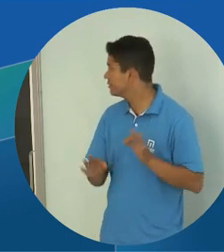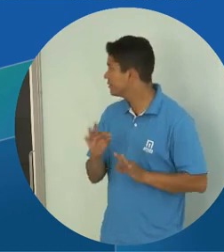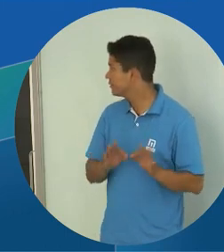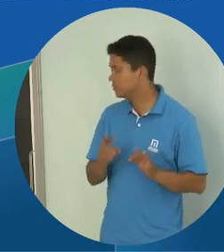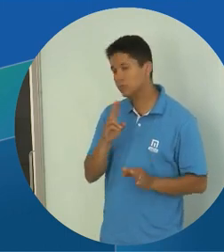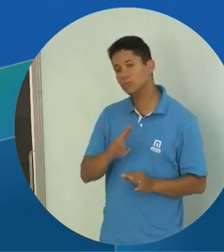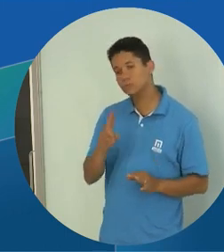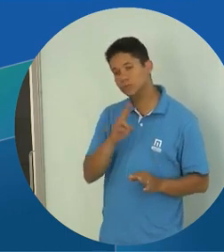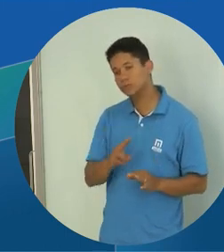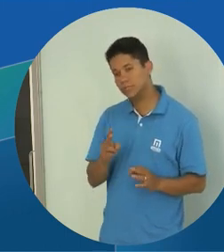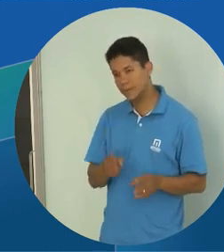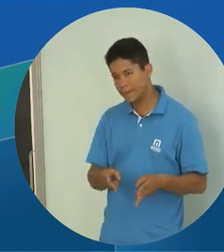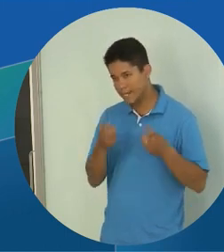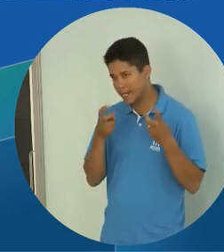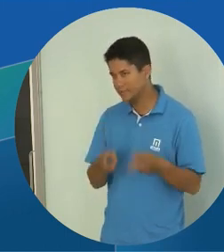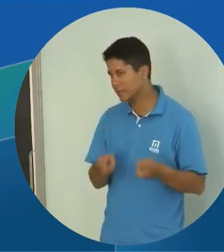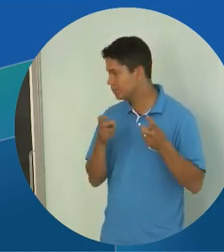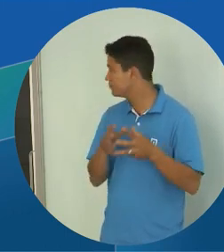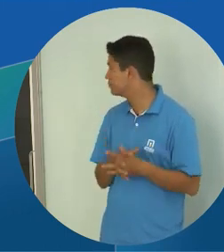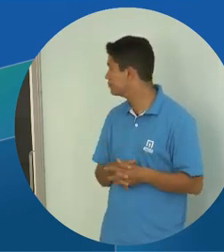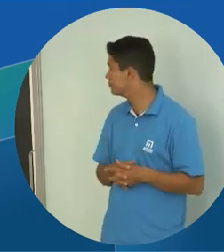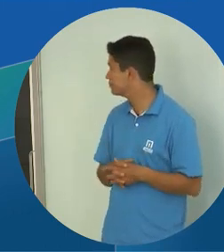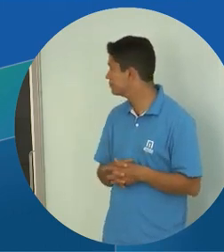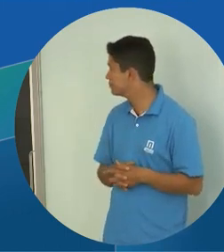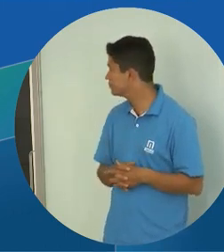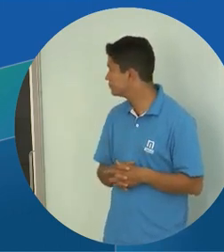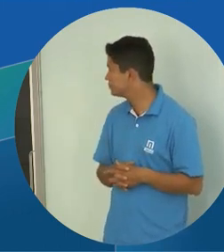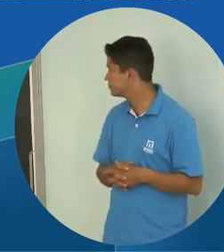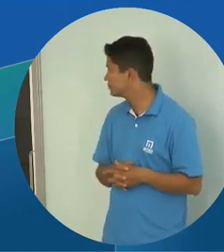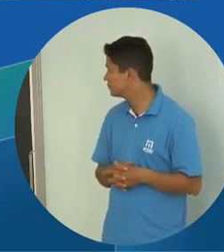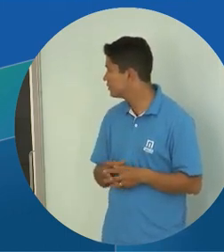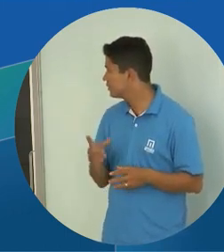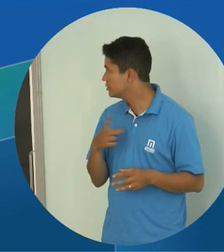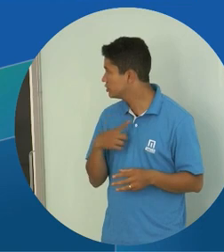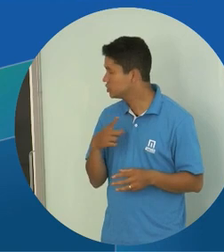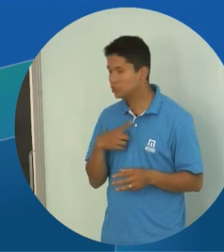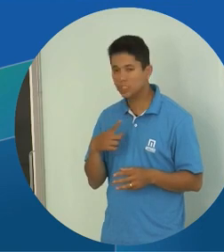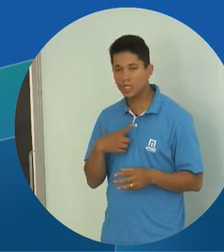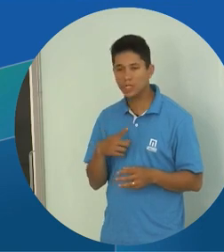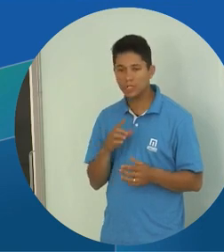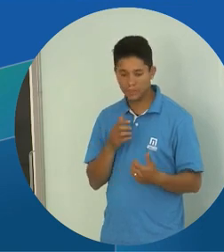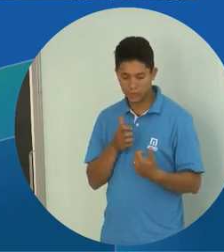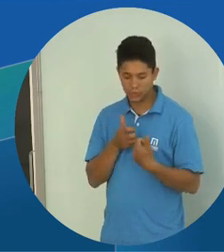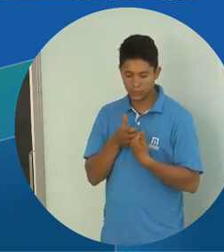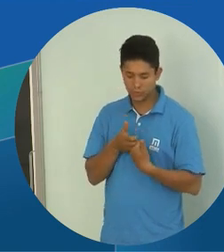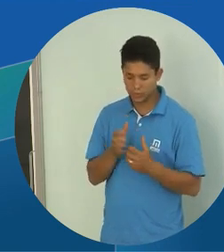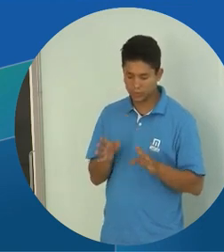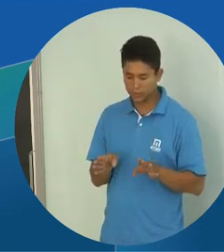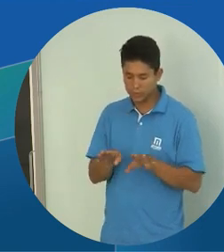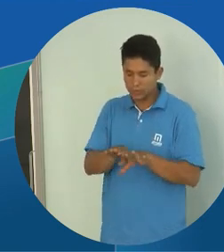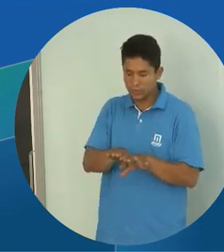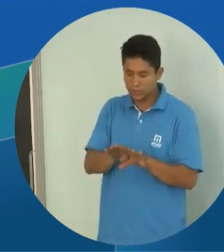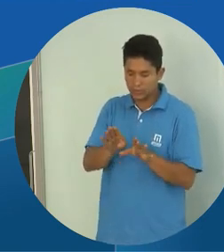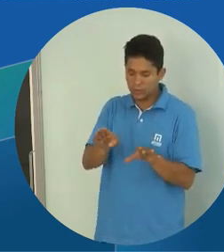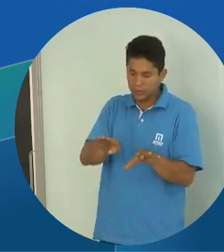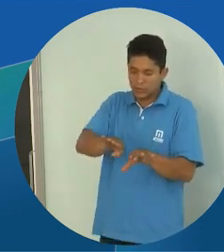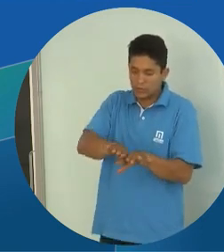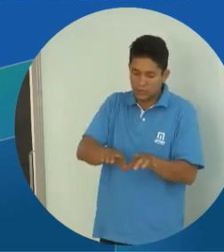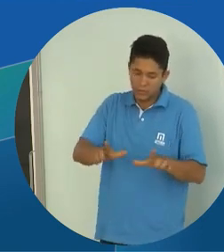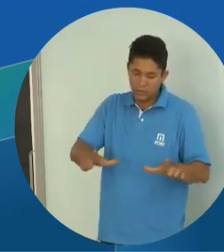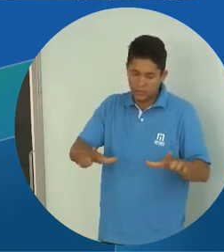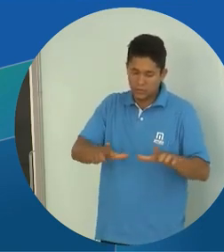mineração, né? Nesse caso aqui, esse espessador tinha junta de dilatações, e essas juntas de dilatação, ela